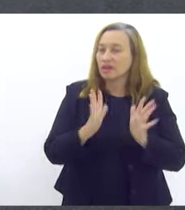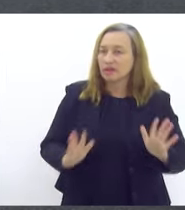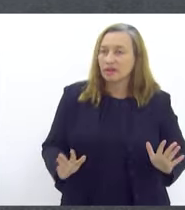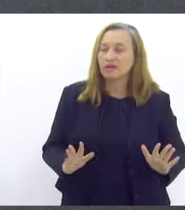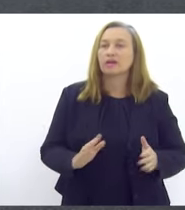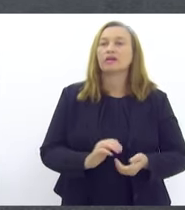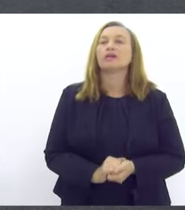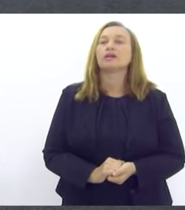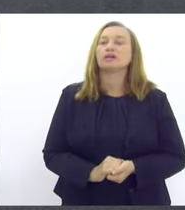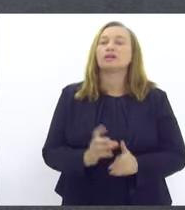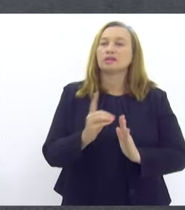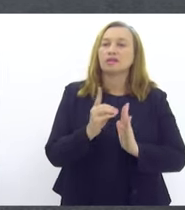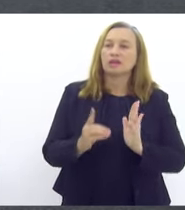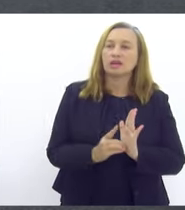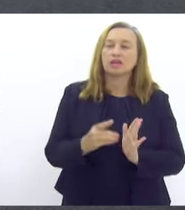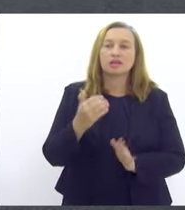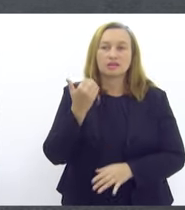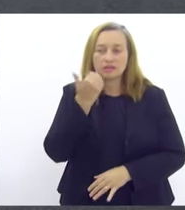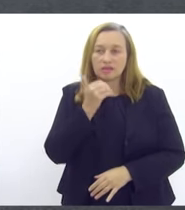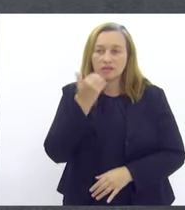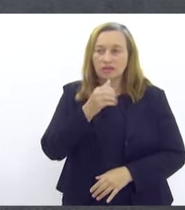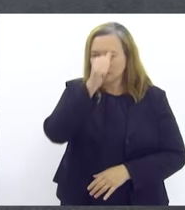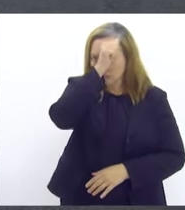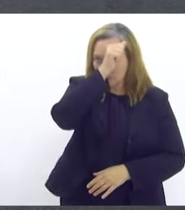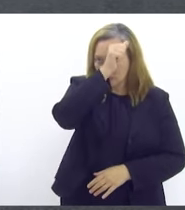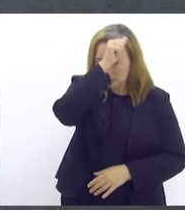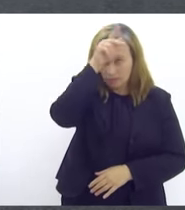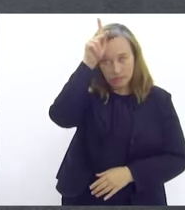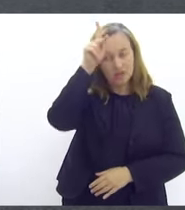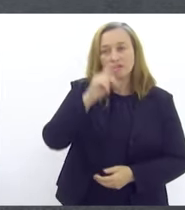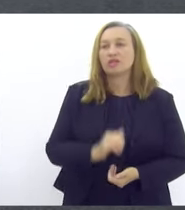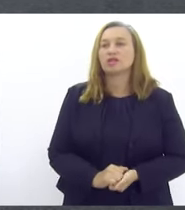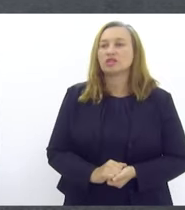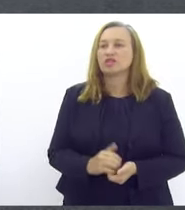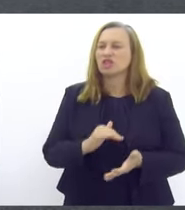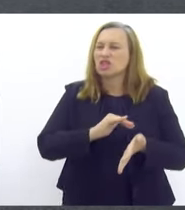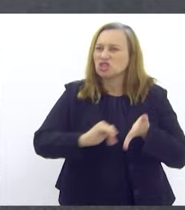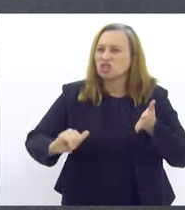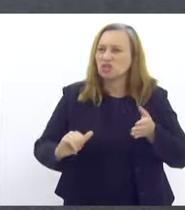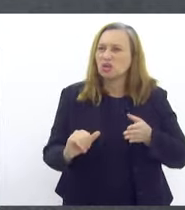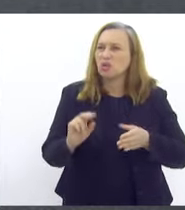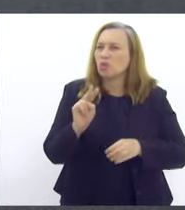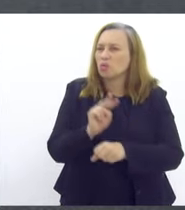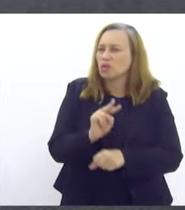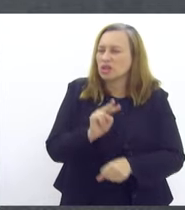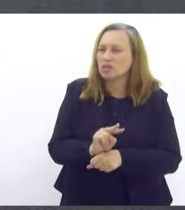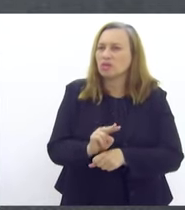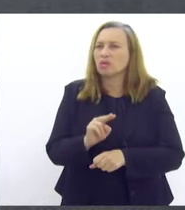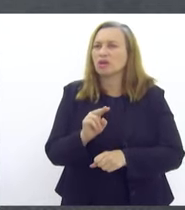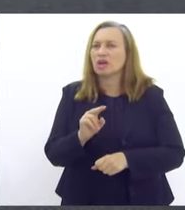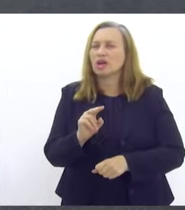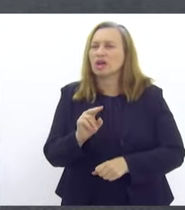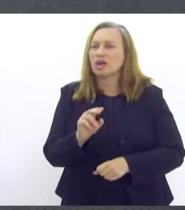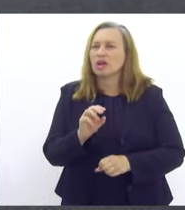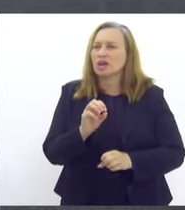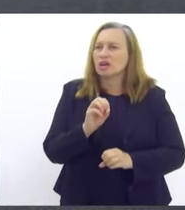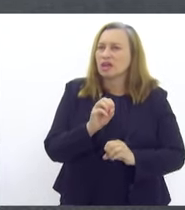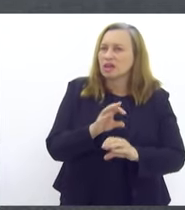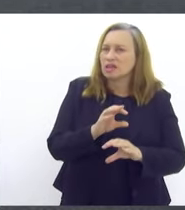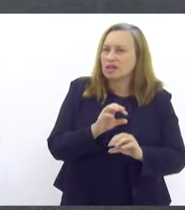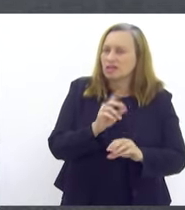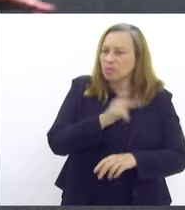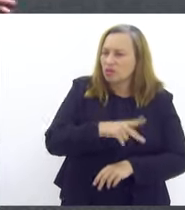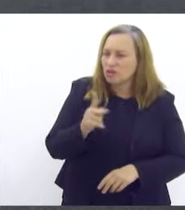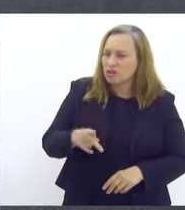os efeitos do decreto covarde do prefeito. Excluiu cuidadoras, educadoras, cozinheiras, auxiliar de serviços